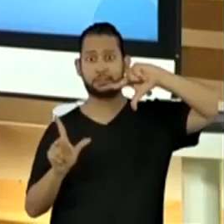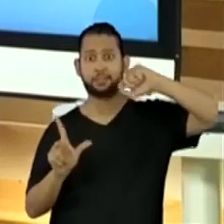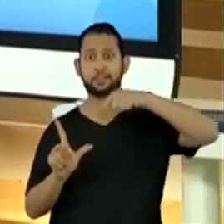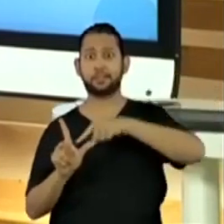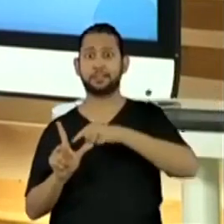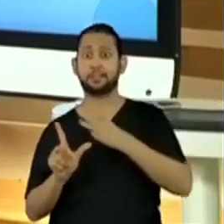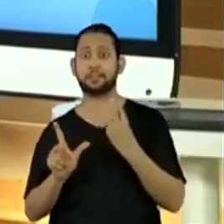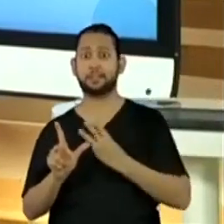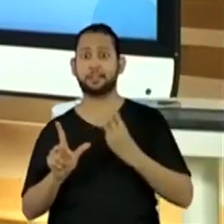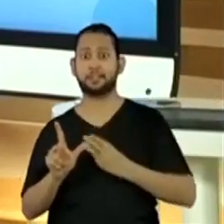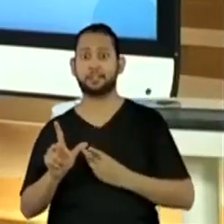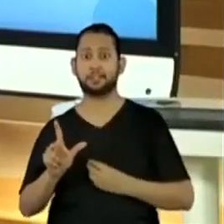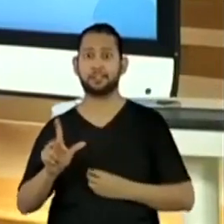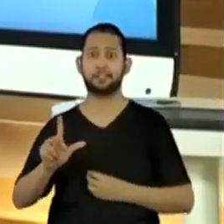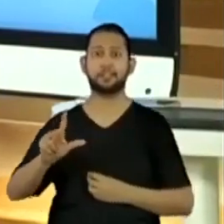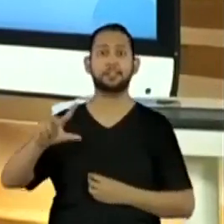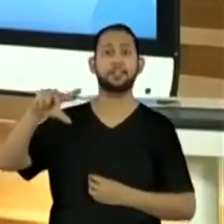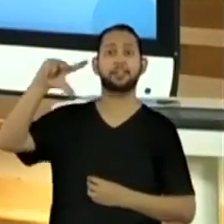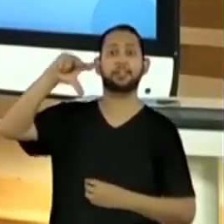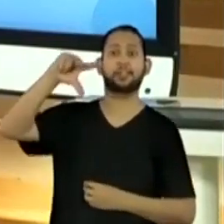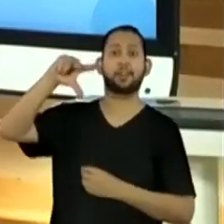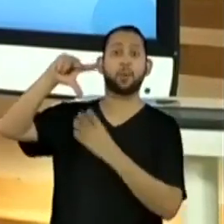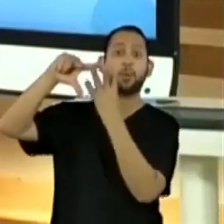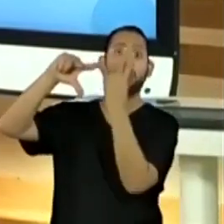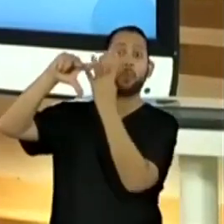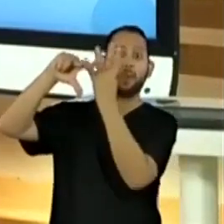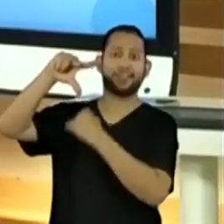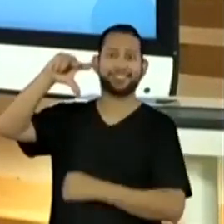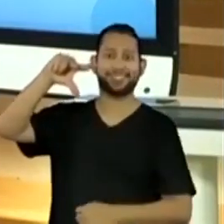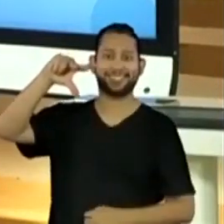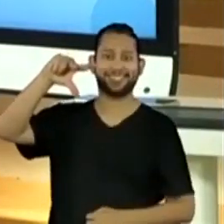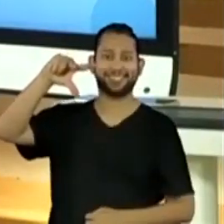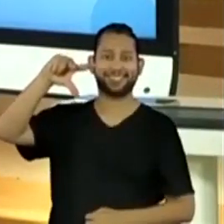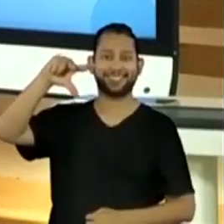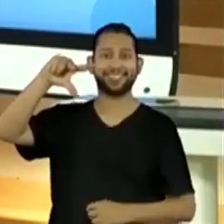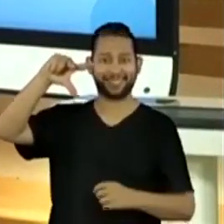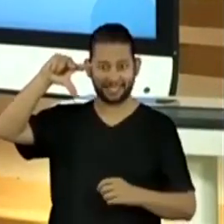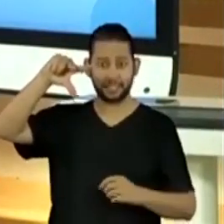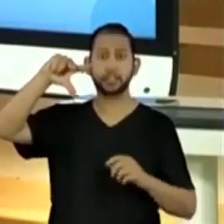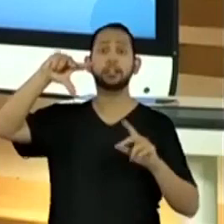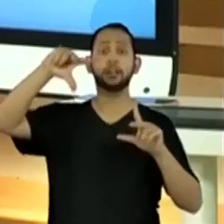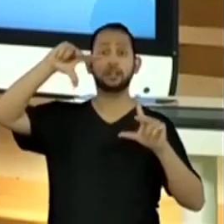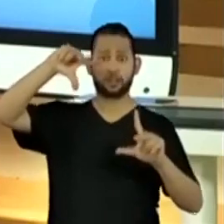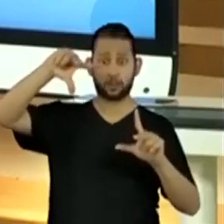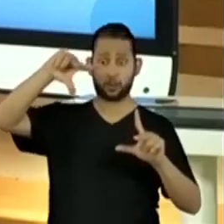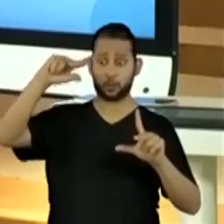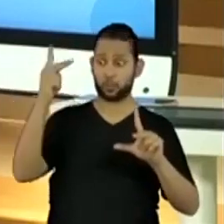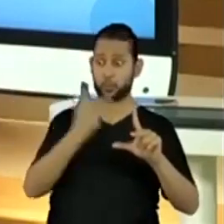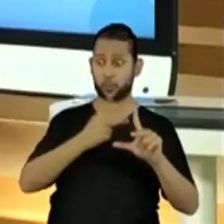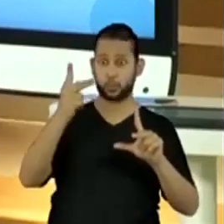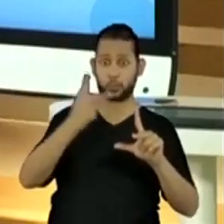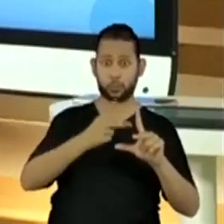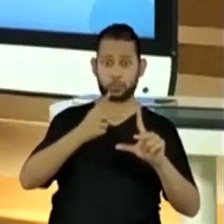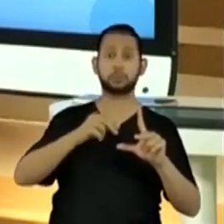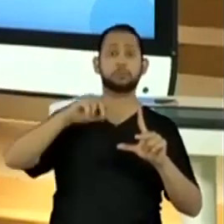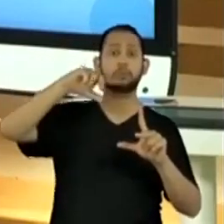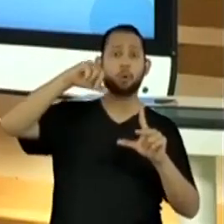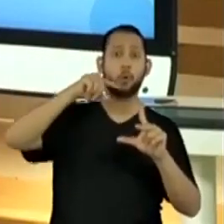Tudo bem? Agora, eu vou para os lados, em volta desse cubo. Se você